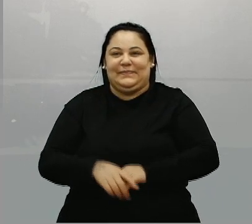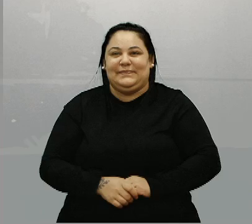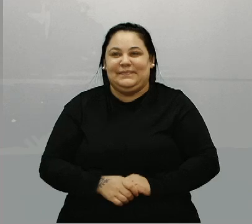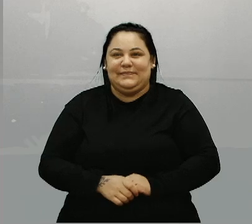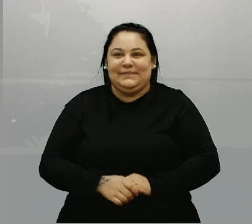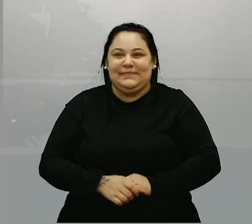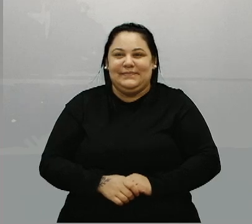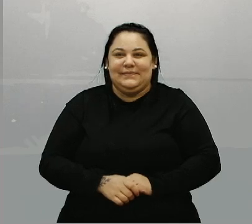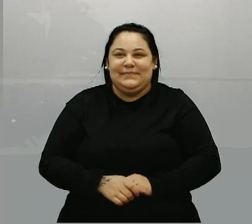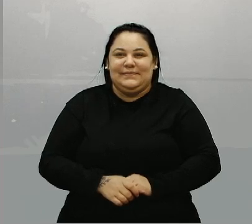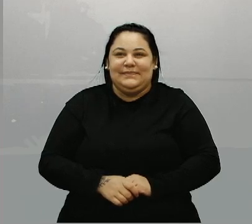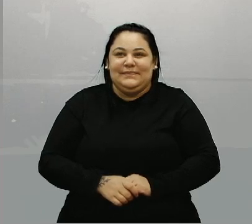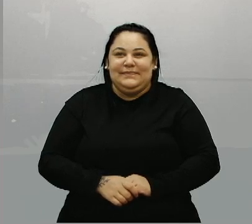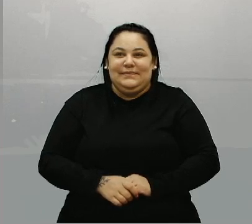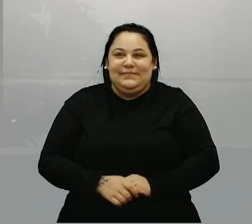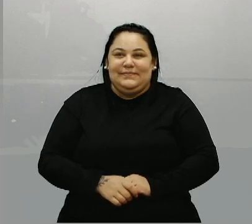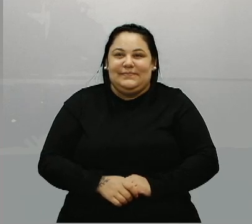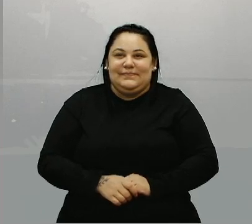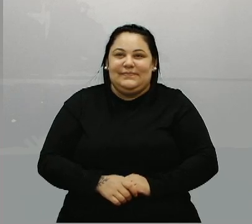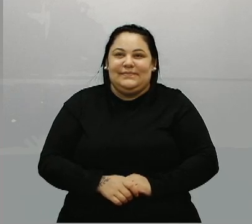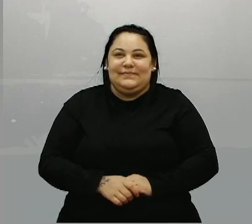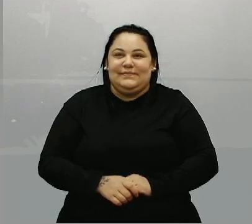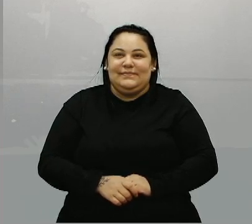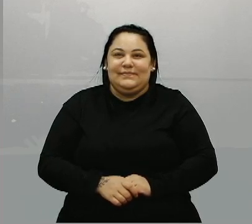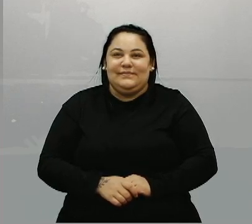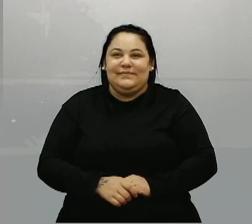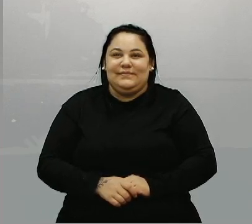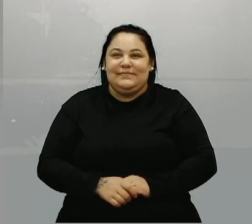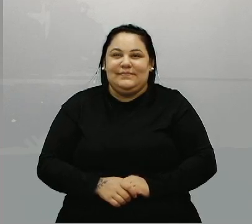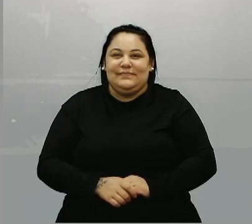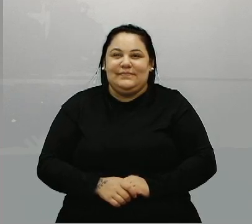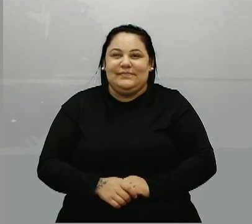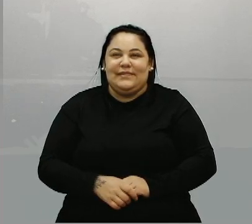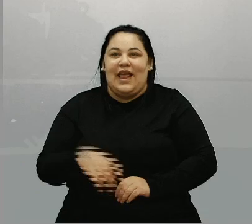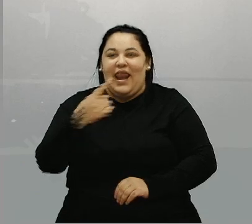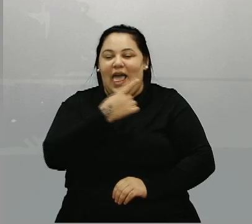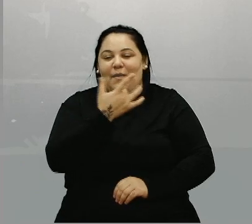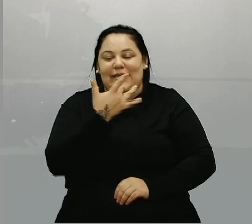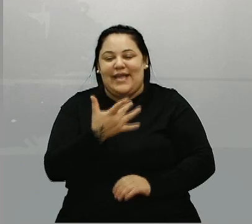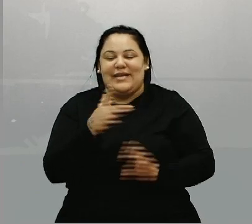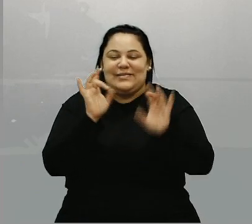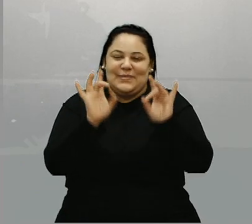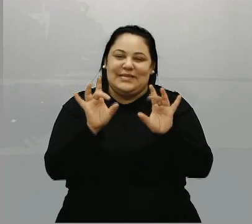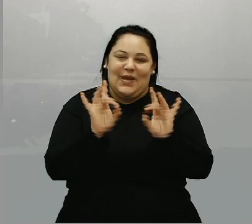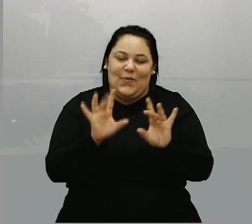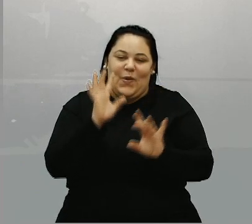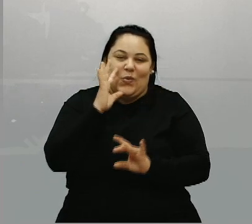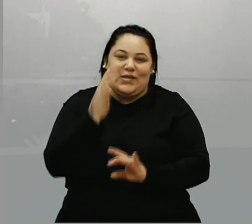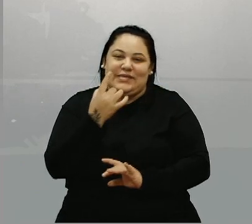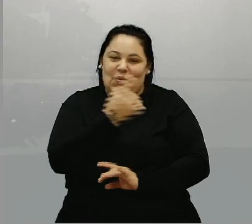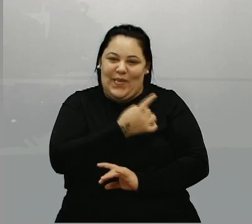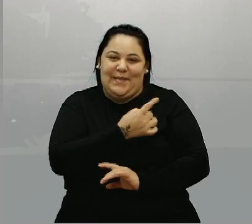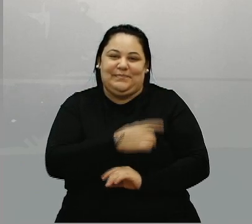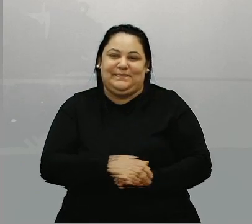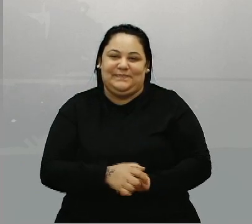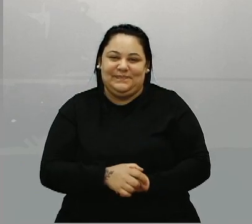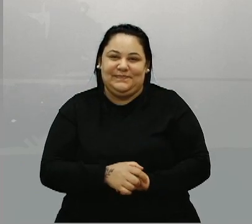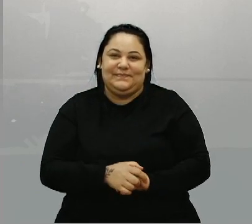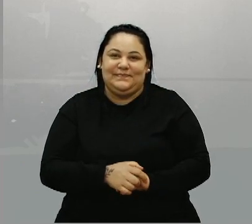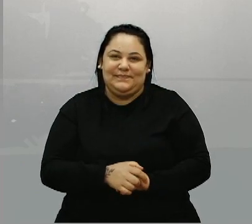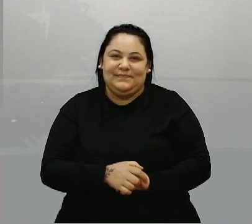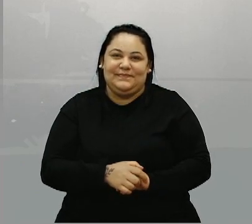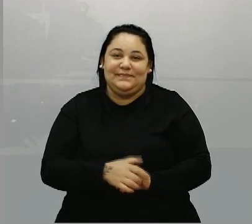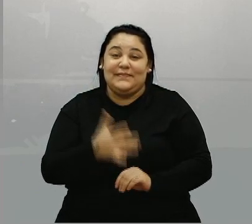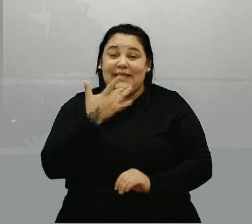E lá, colegas vereadores, foi uma tarde muito especial. Uma tarde de debate,